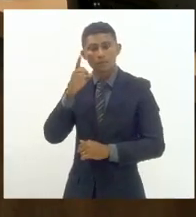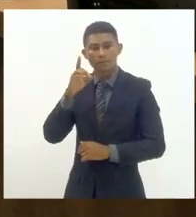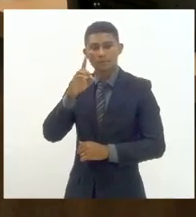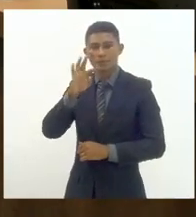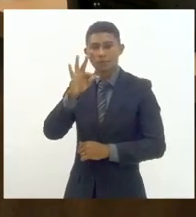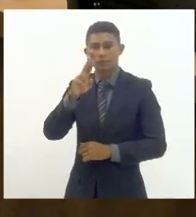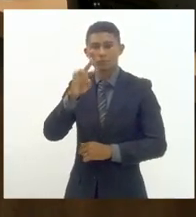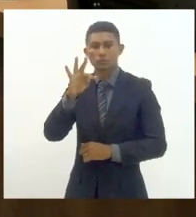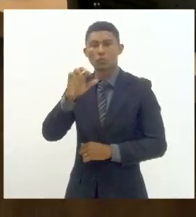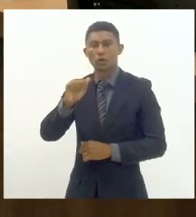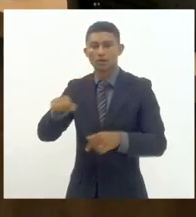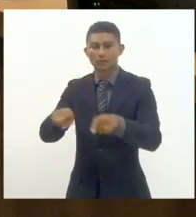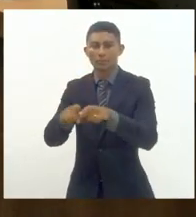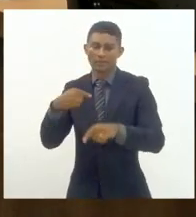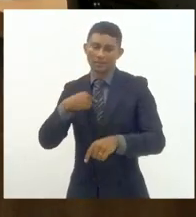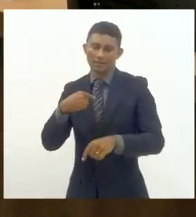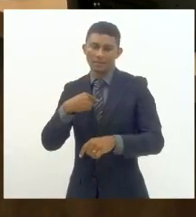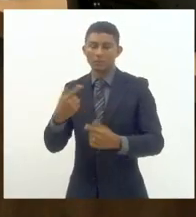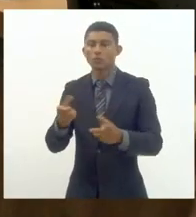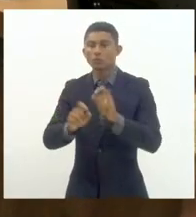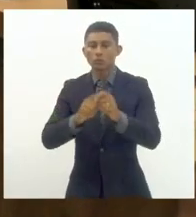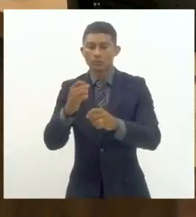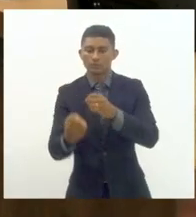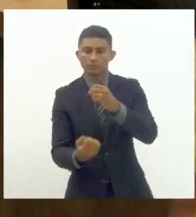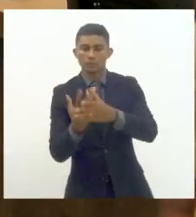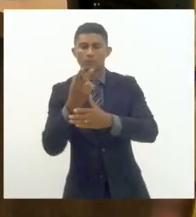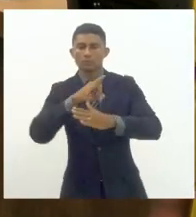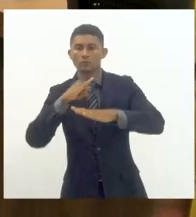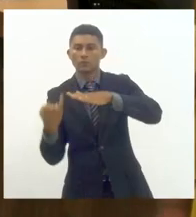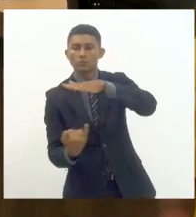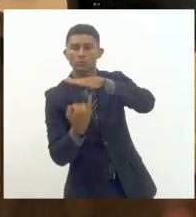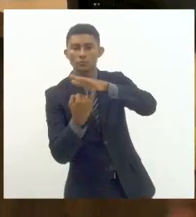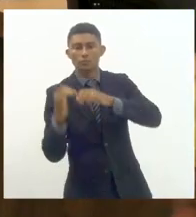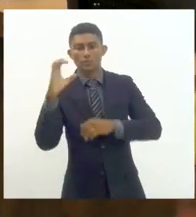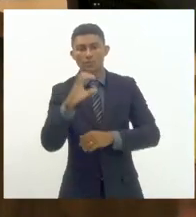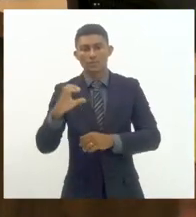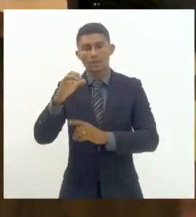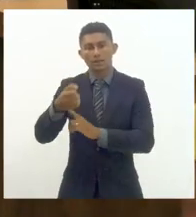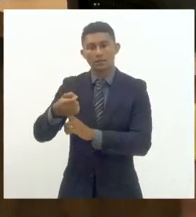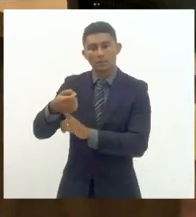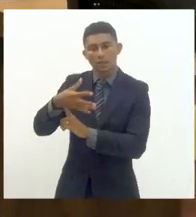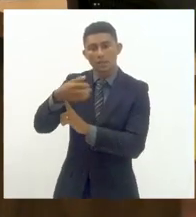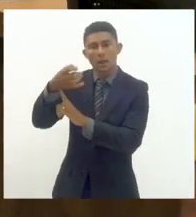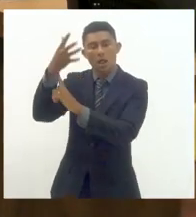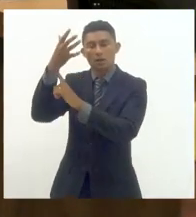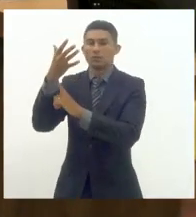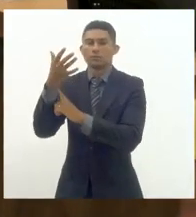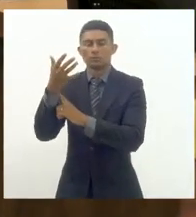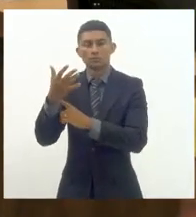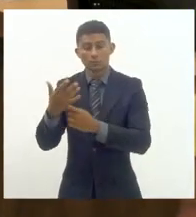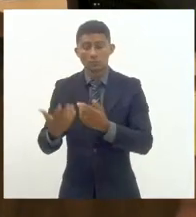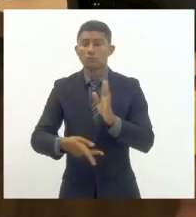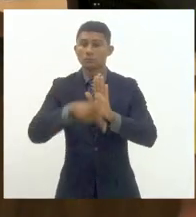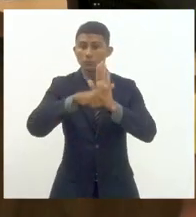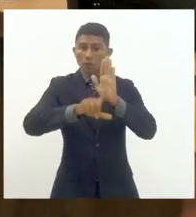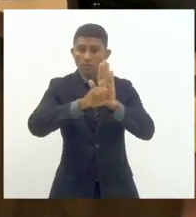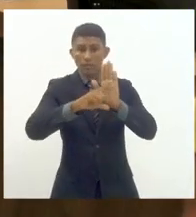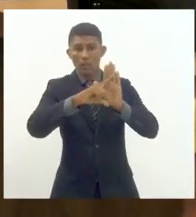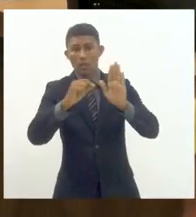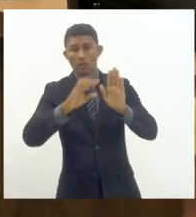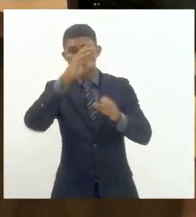instituiu o Sistema Estadual de Ciência, Tecnologia e Inovação. Um projeto de muito fôlego. São 74